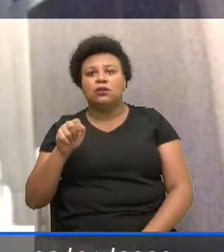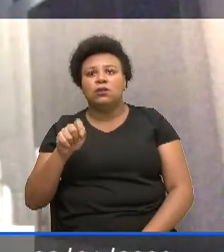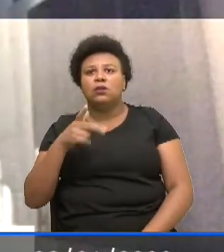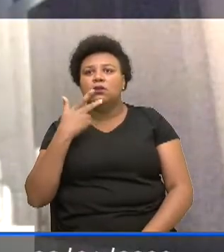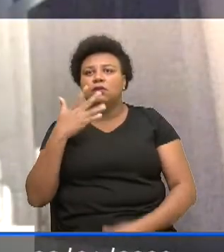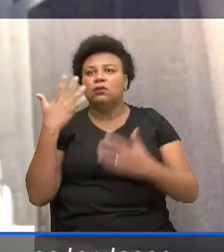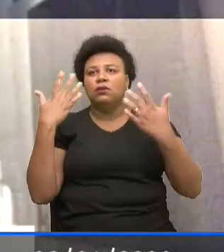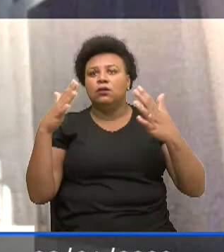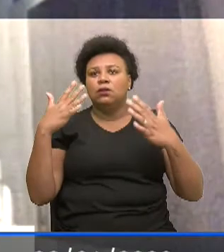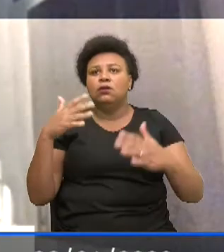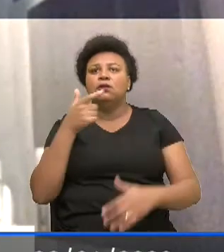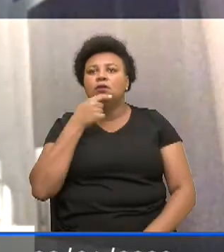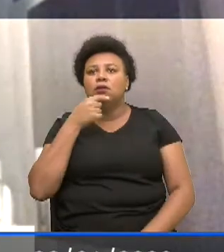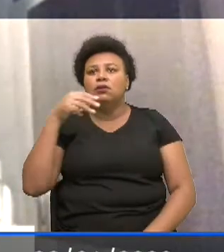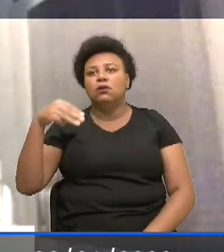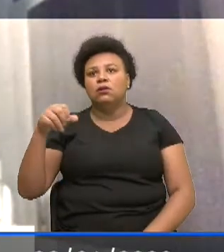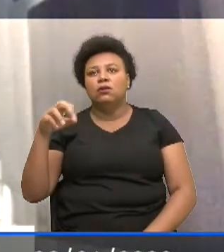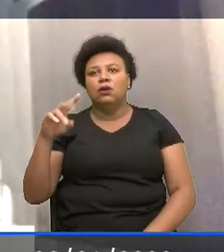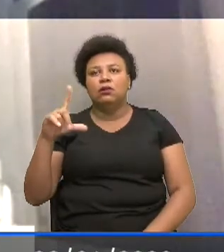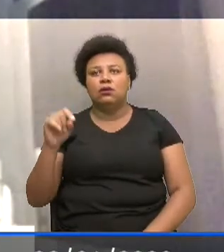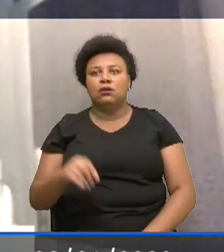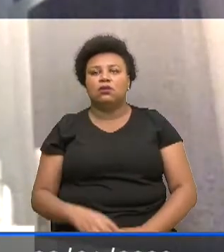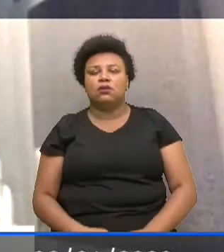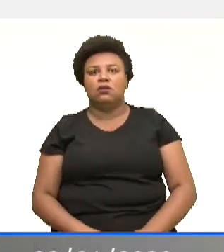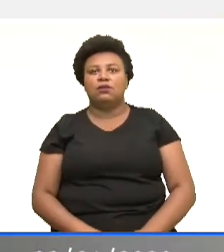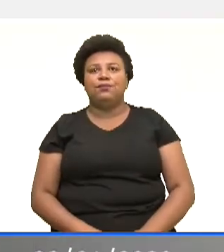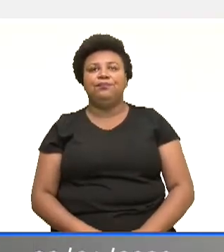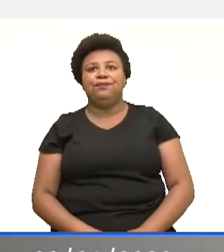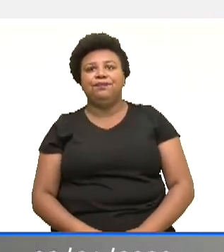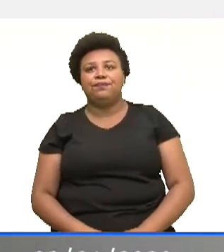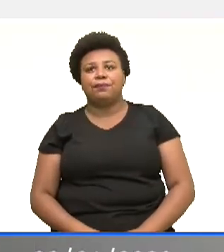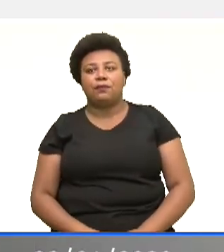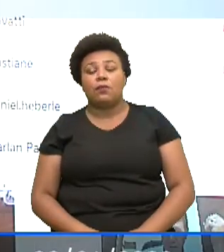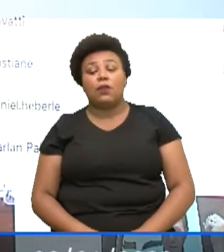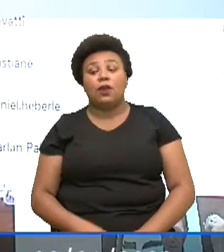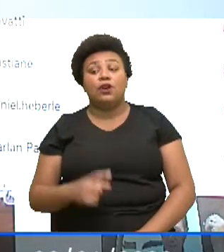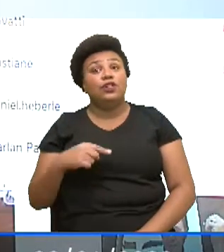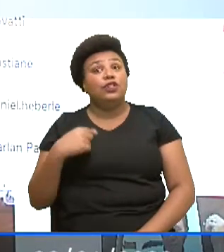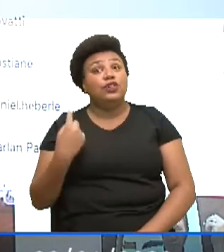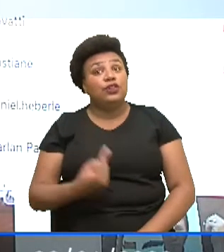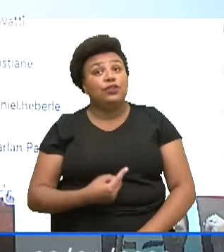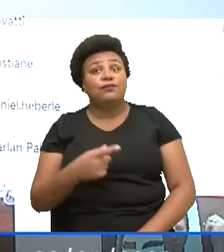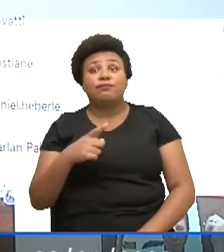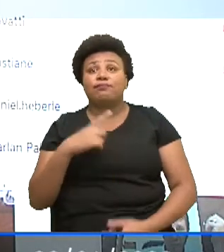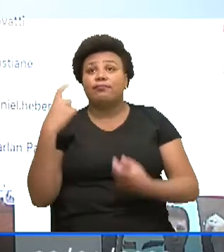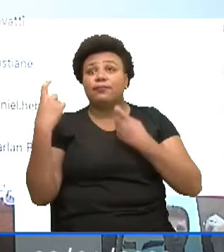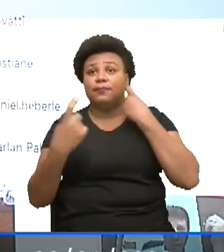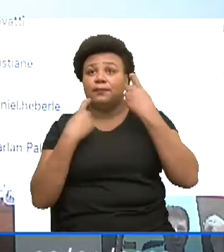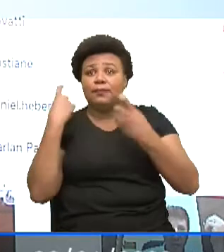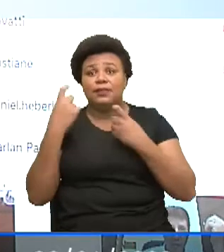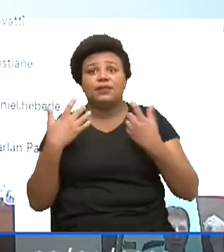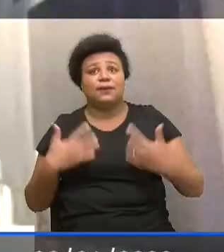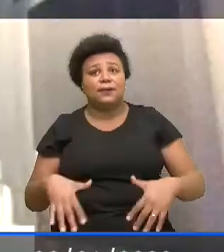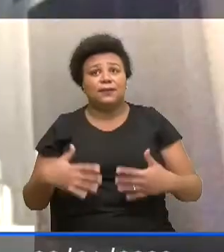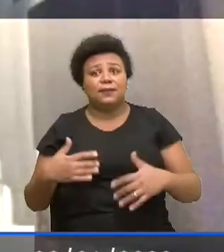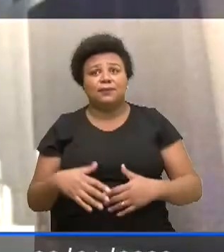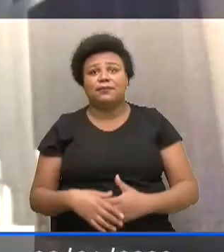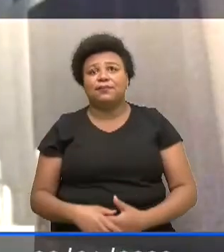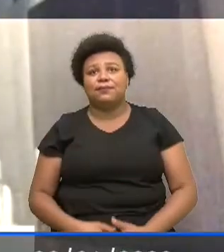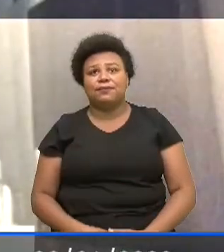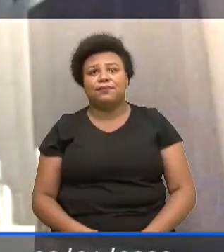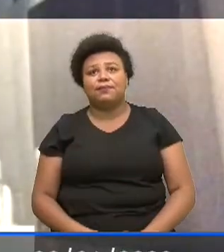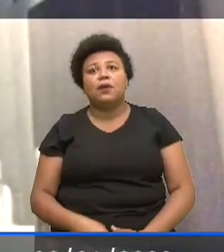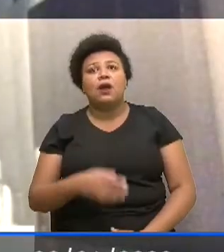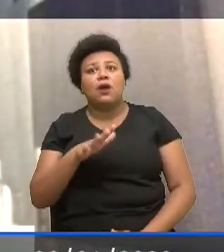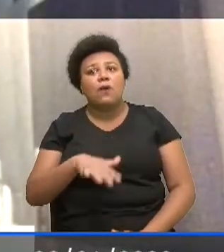Marcelo também pela redação da portaria. Nós temos uma preocupação bastante significativa com o setor de